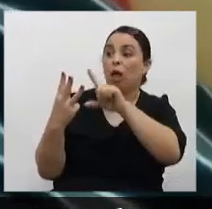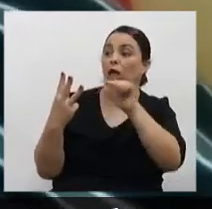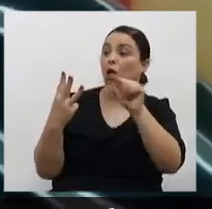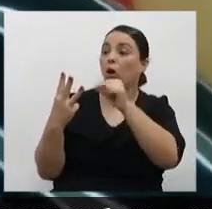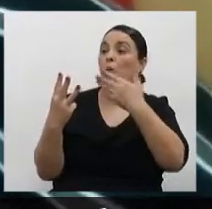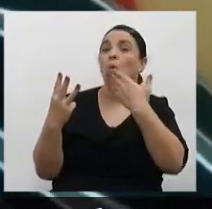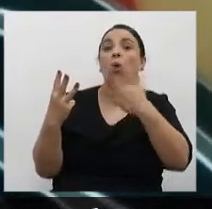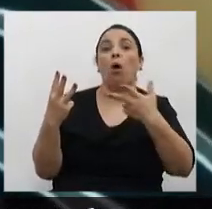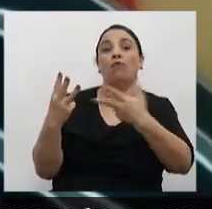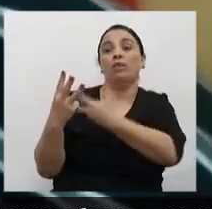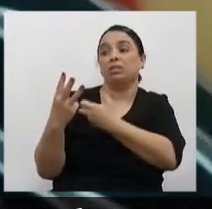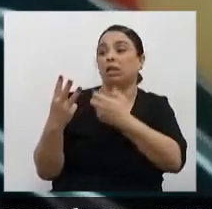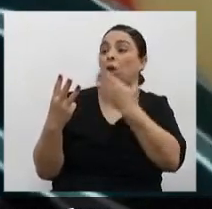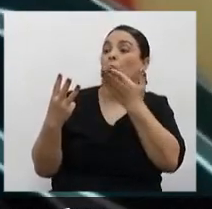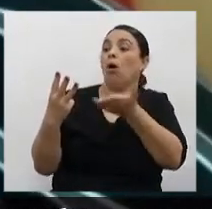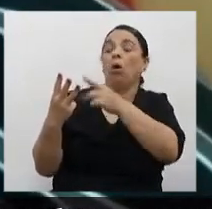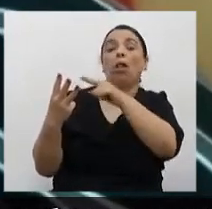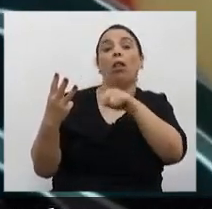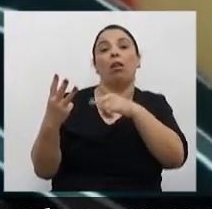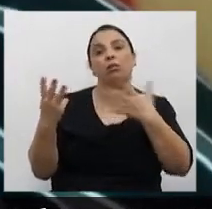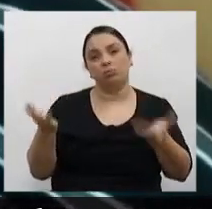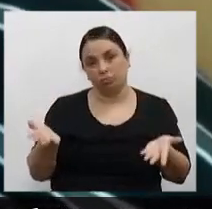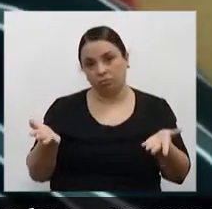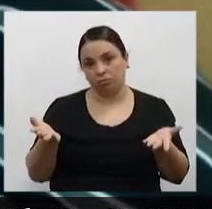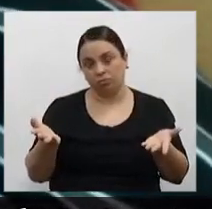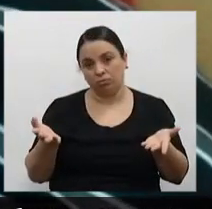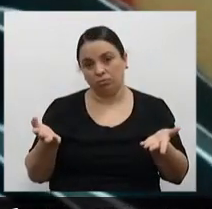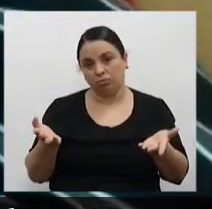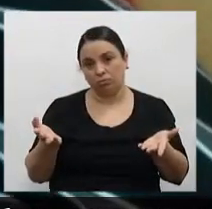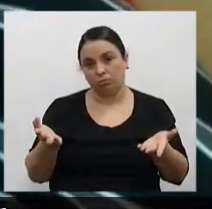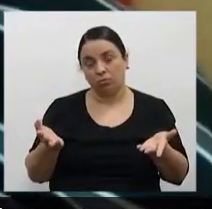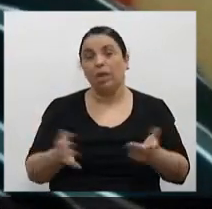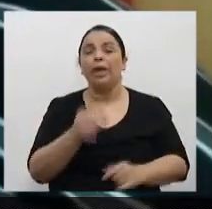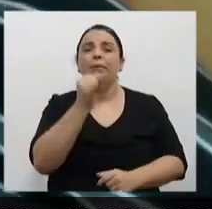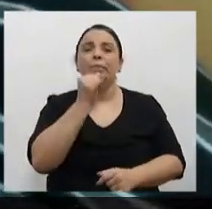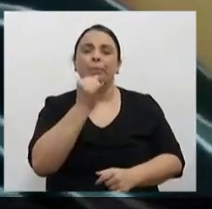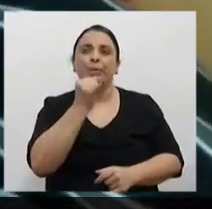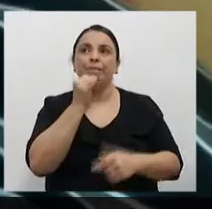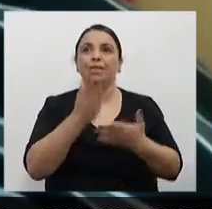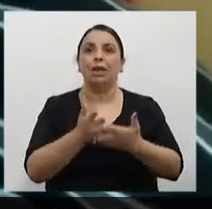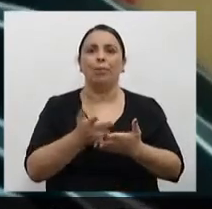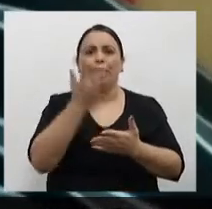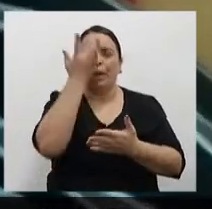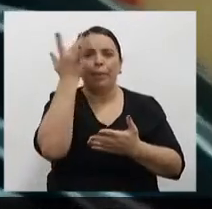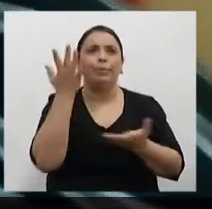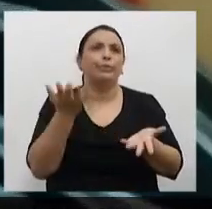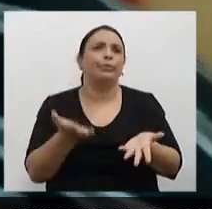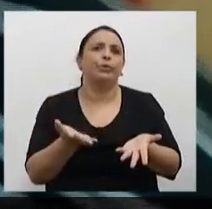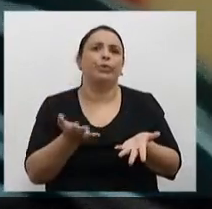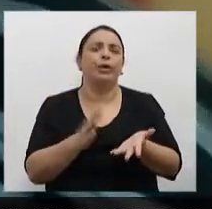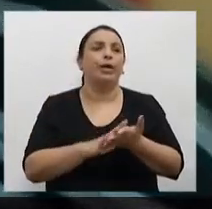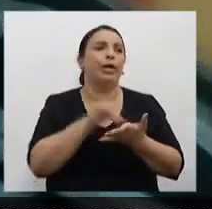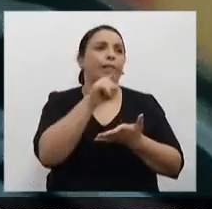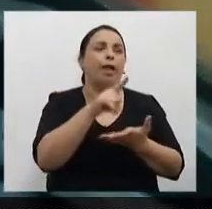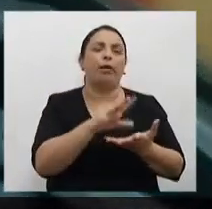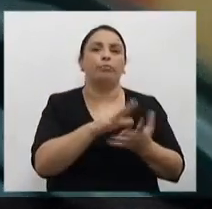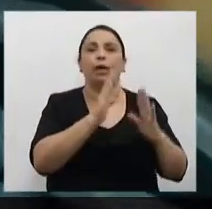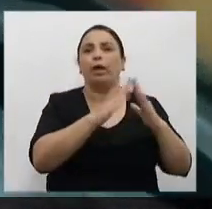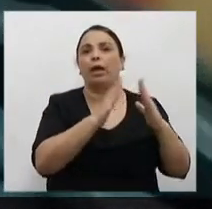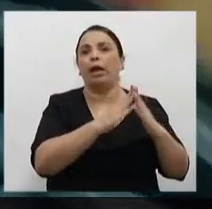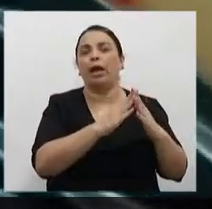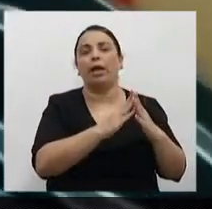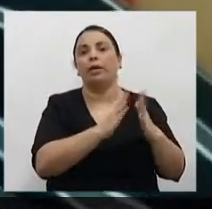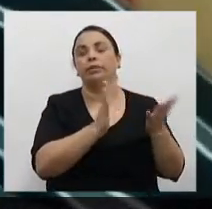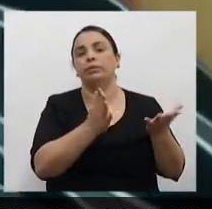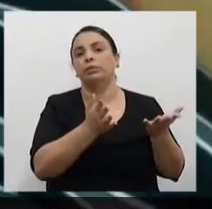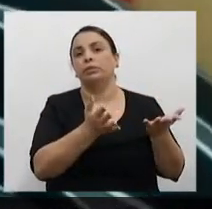A pessoa está lá num lugar porque não tem nem pai, nem mãe, nem sobrinho, nem tio, nem irmão, nem irmã.